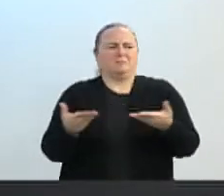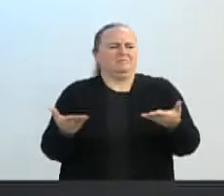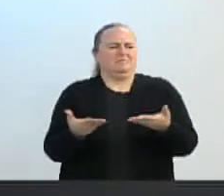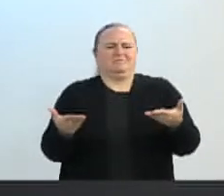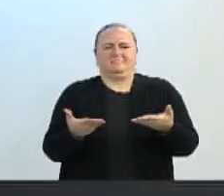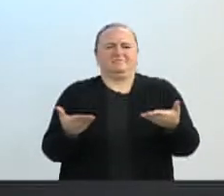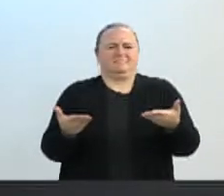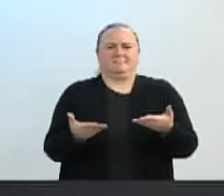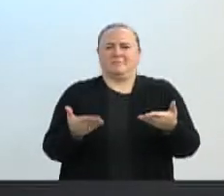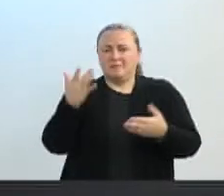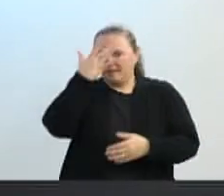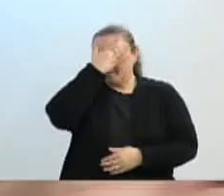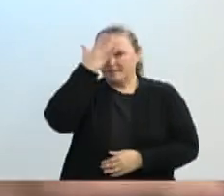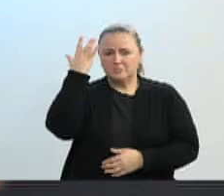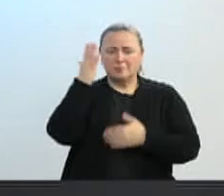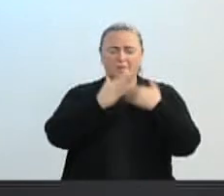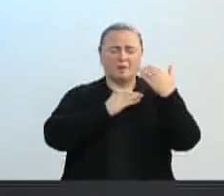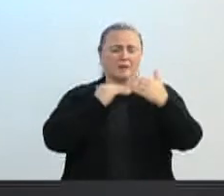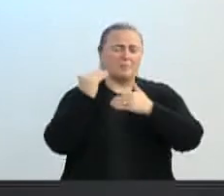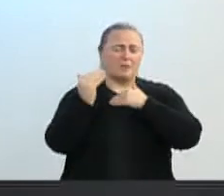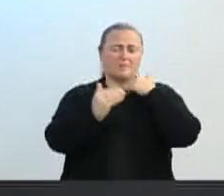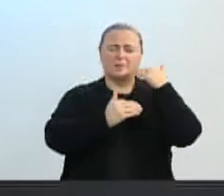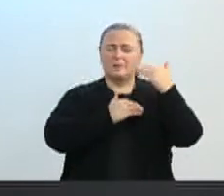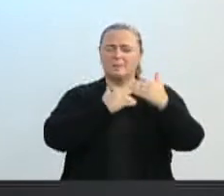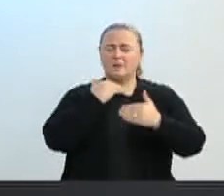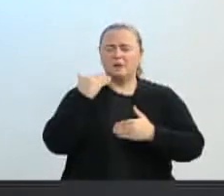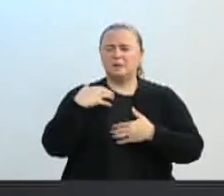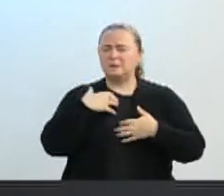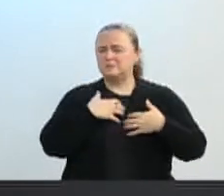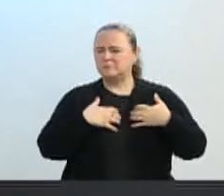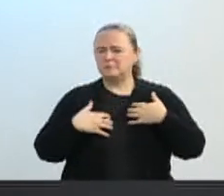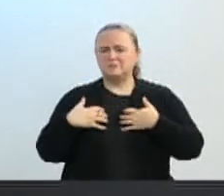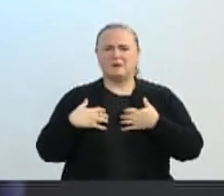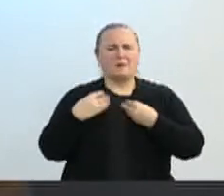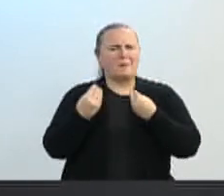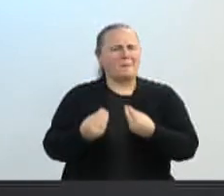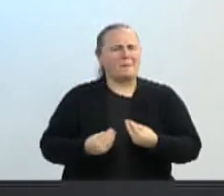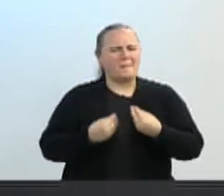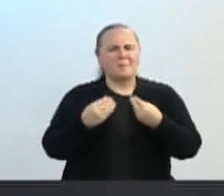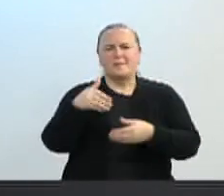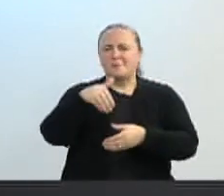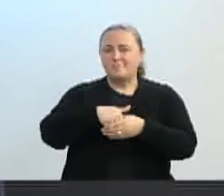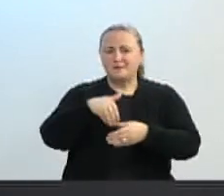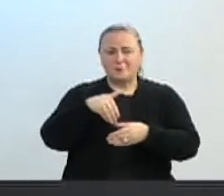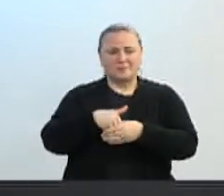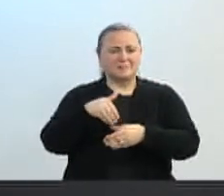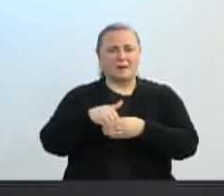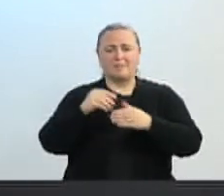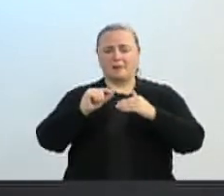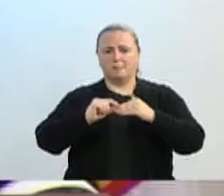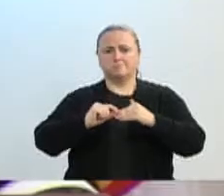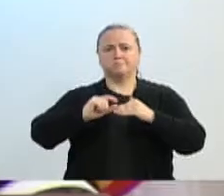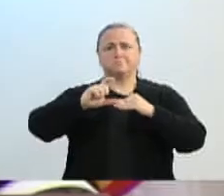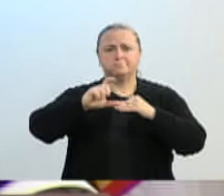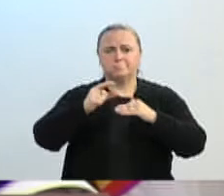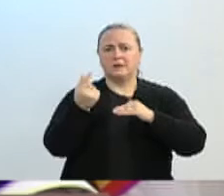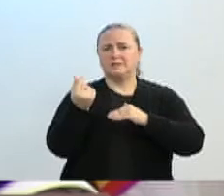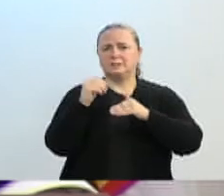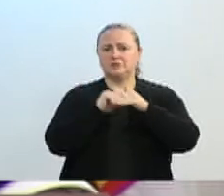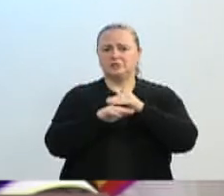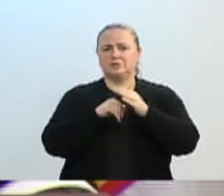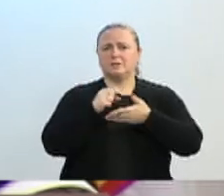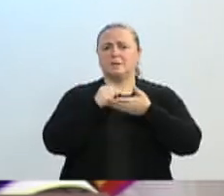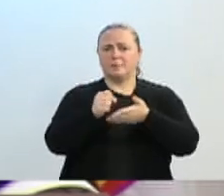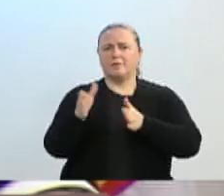brasileiros perdendo a vida pelo Covid, se faz uma indecência dessa e se aprova a indecência dessa. Parabéns, vereador. Obrigado, vereador